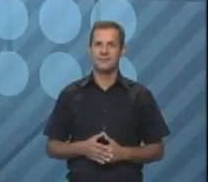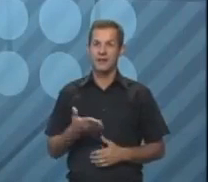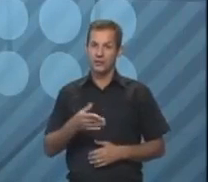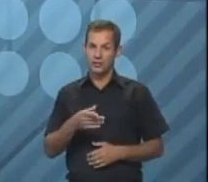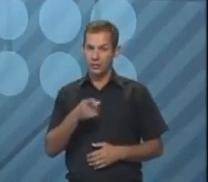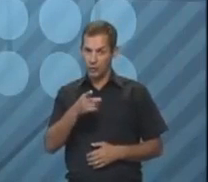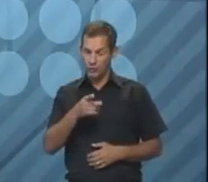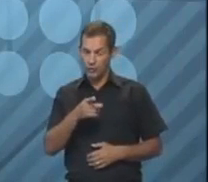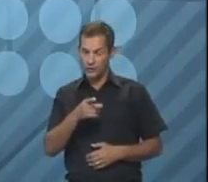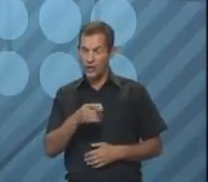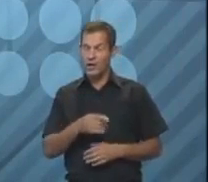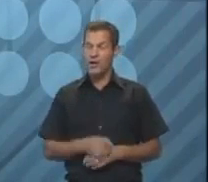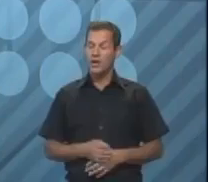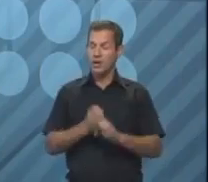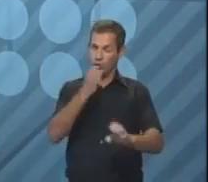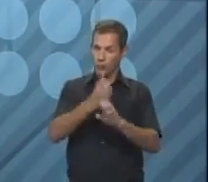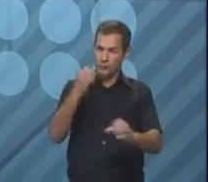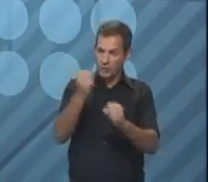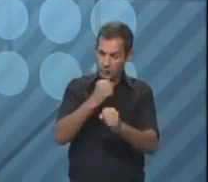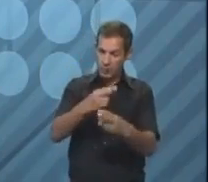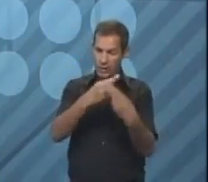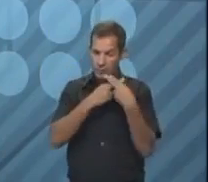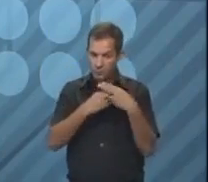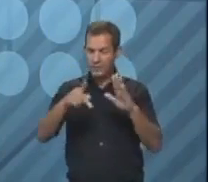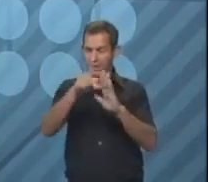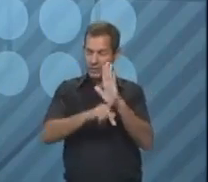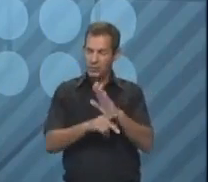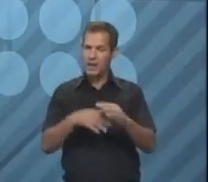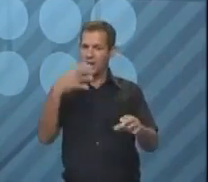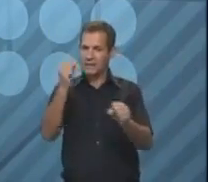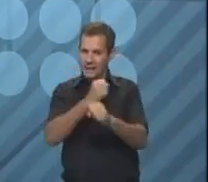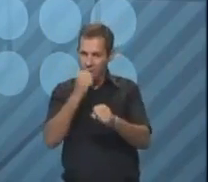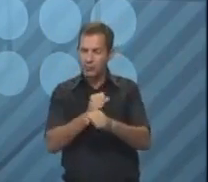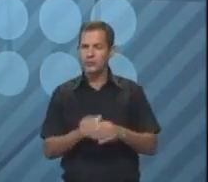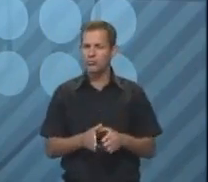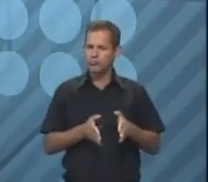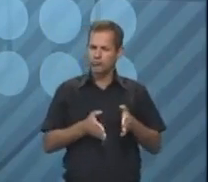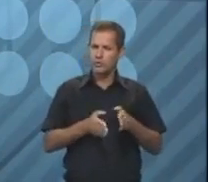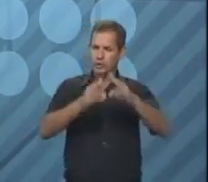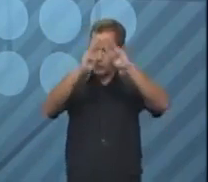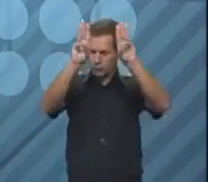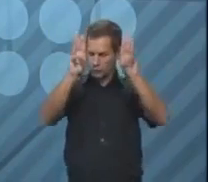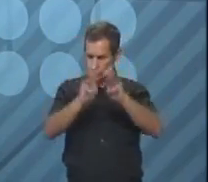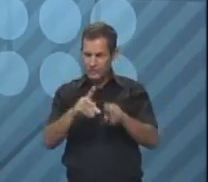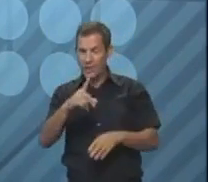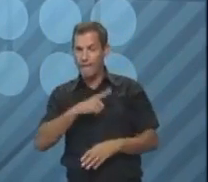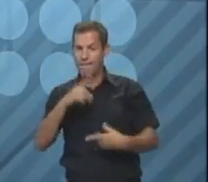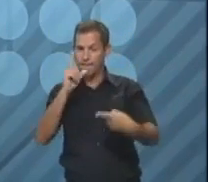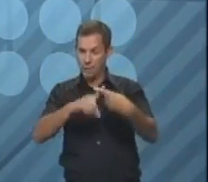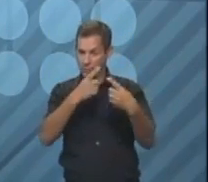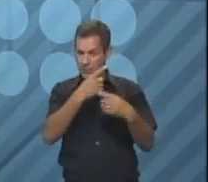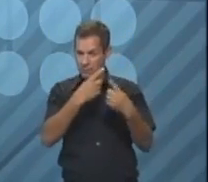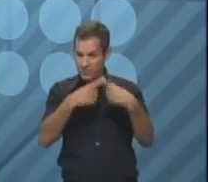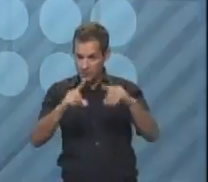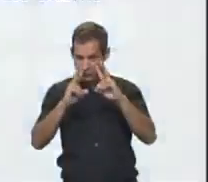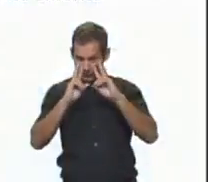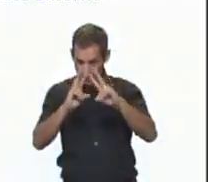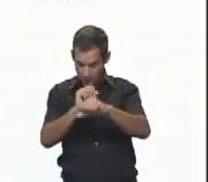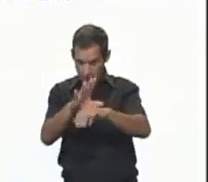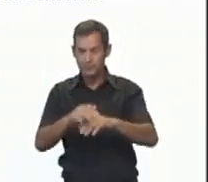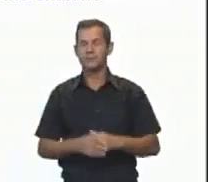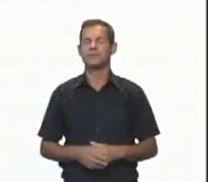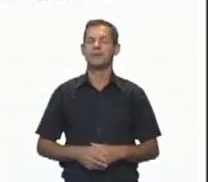Então você, como engenheiro civil responsável por esse projeto da construção do museu, você tem um primeiro desafio. Acompanhe no